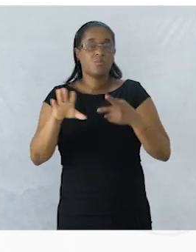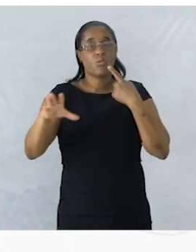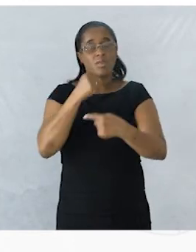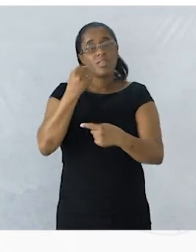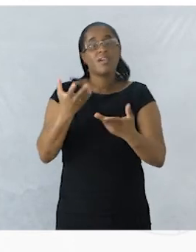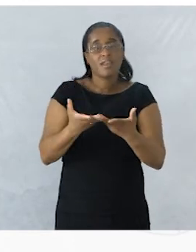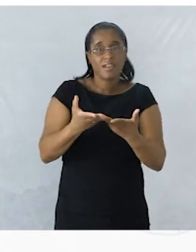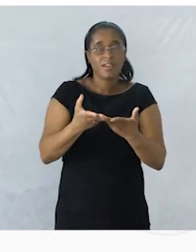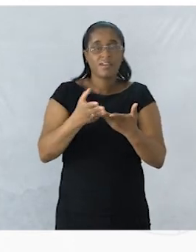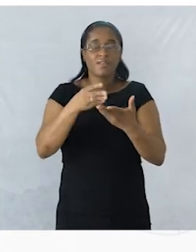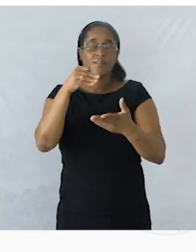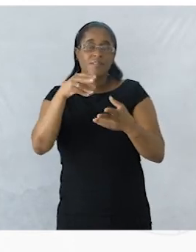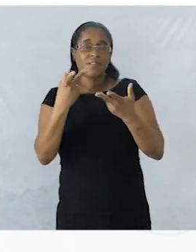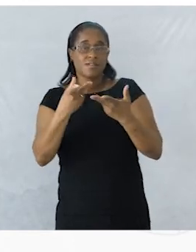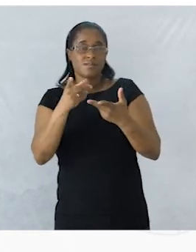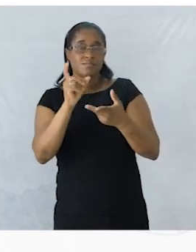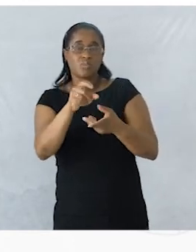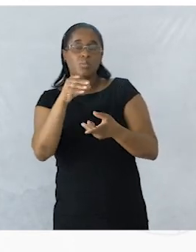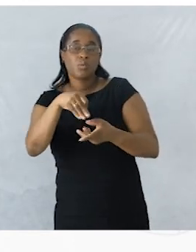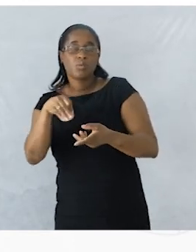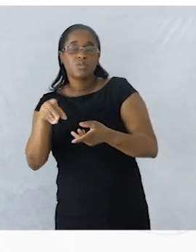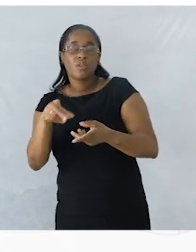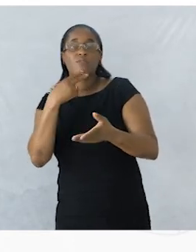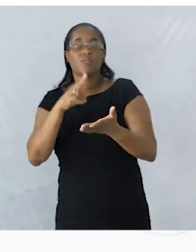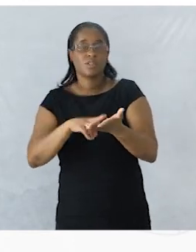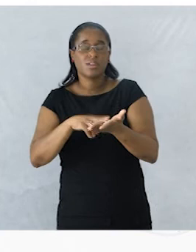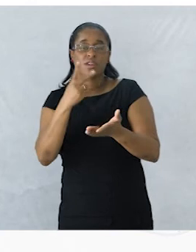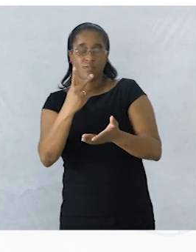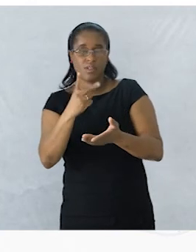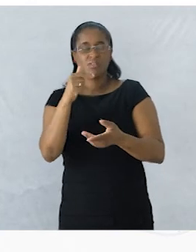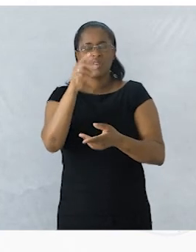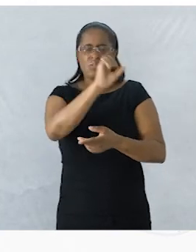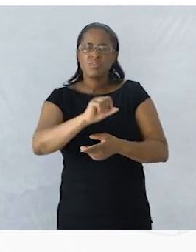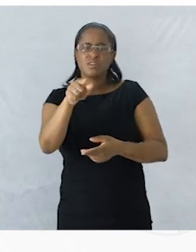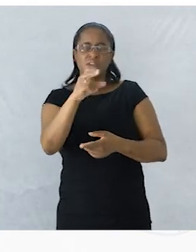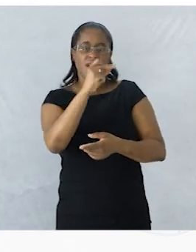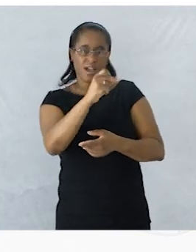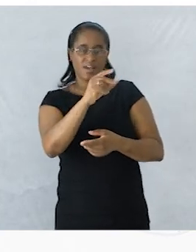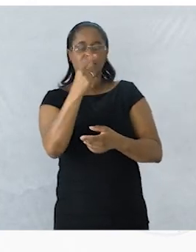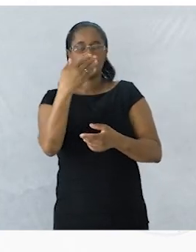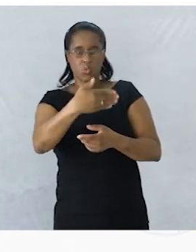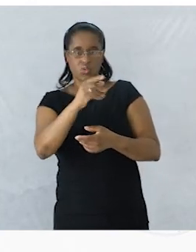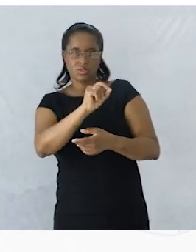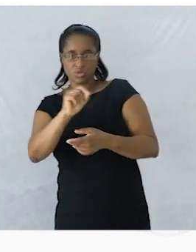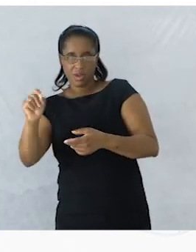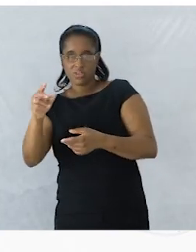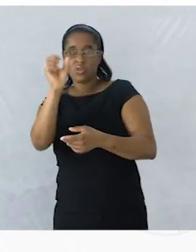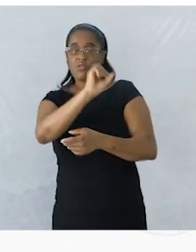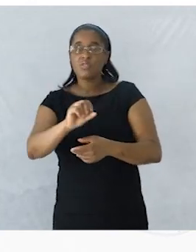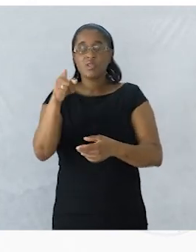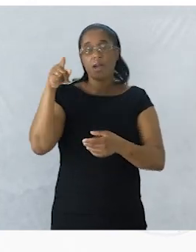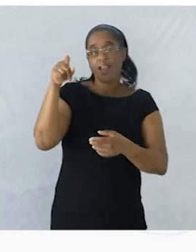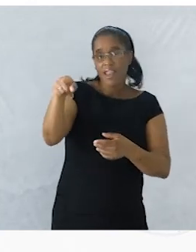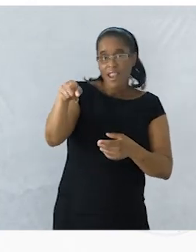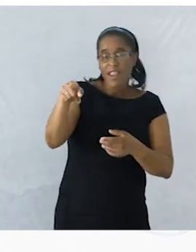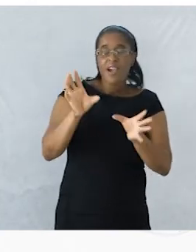obteres proposições verdadeiras. Então vocês têm aqui a linha A, um espaço, vocês vão lá no conjunto, a